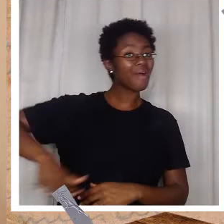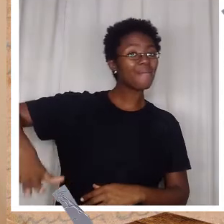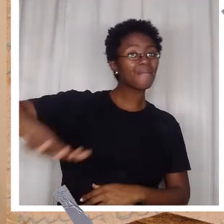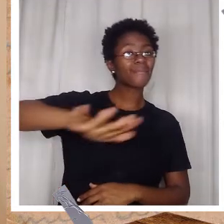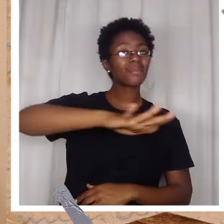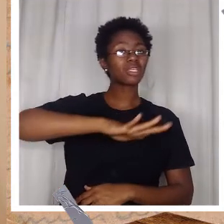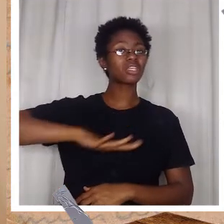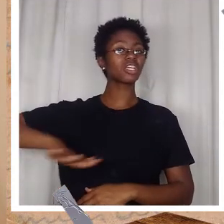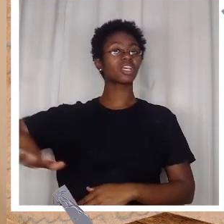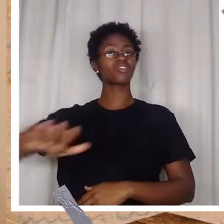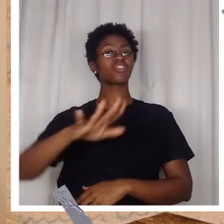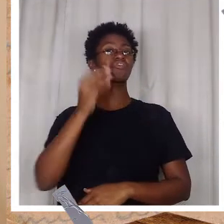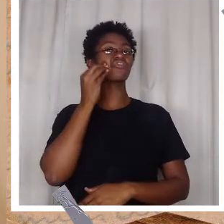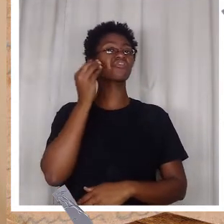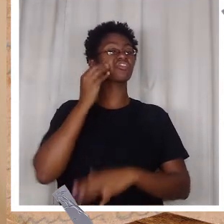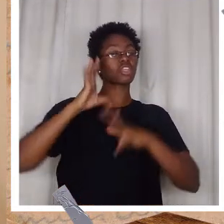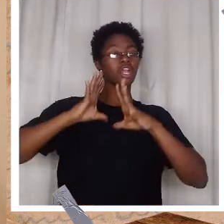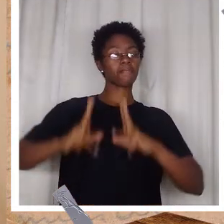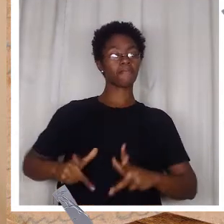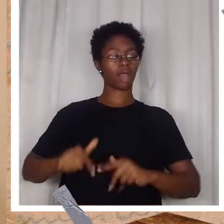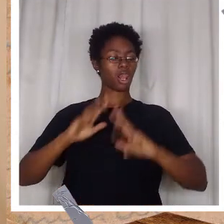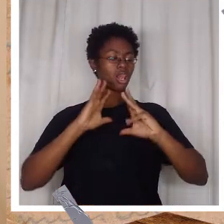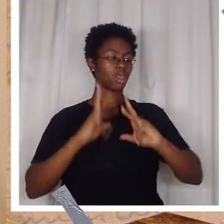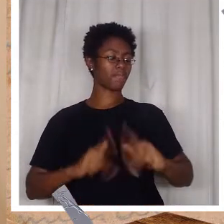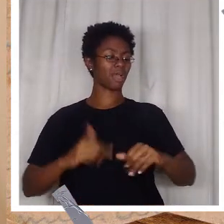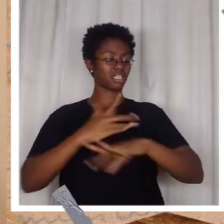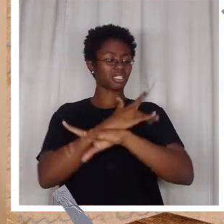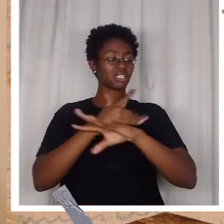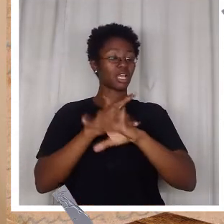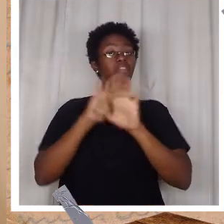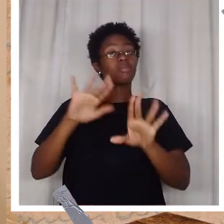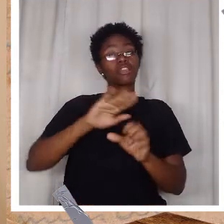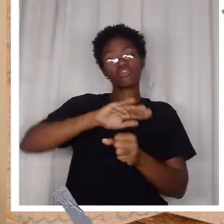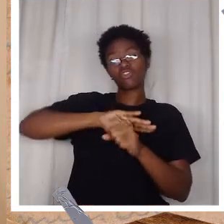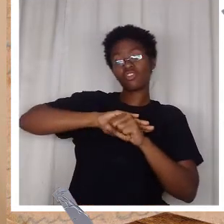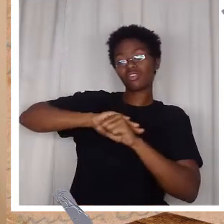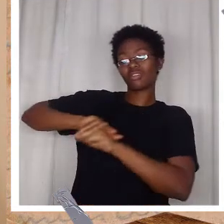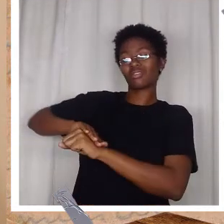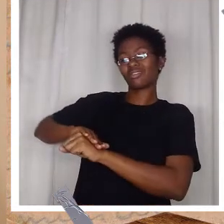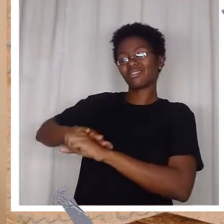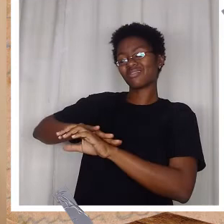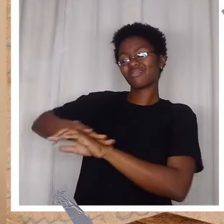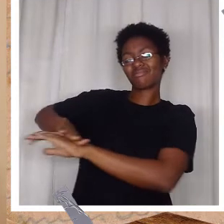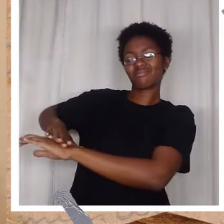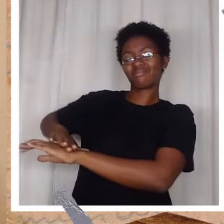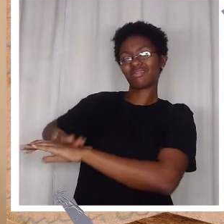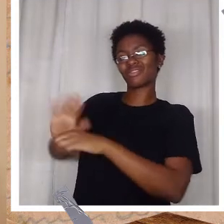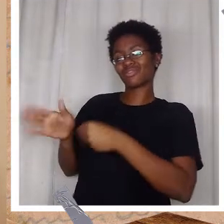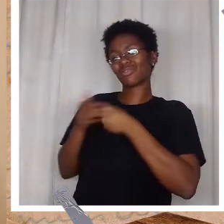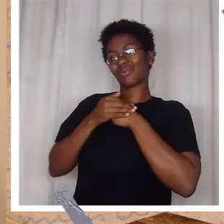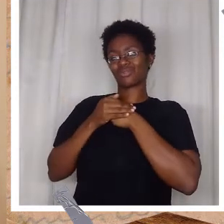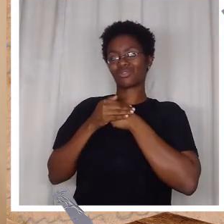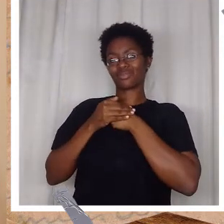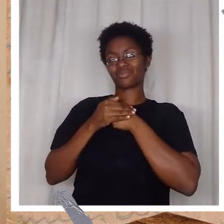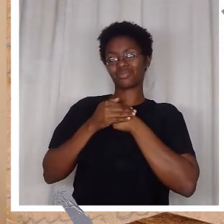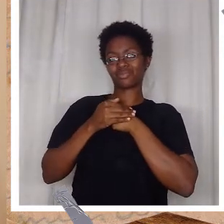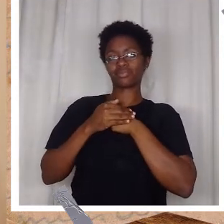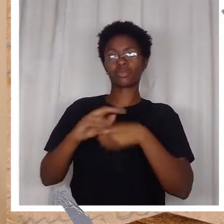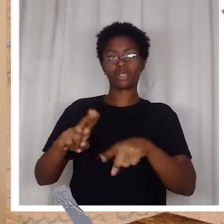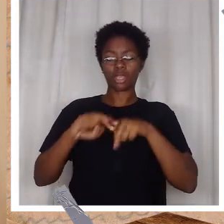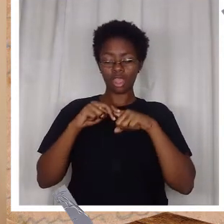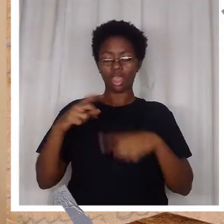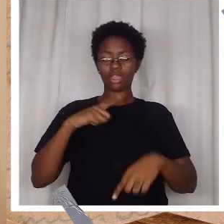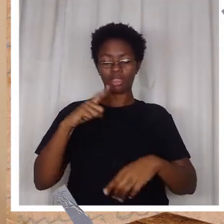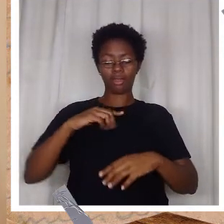gente tenta higienizar a cidade, escondendo atrás de tapumes. Porque existem várias camadas